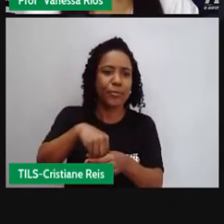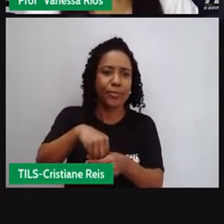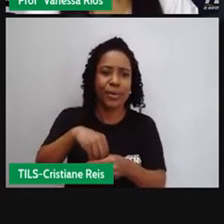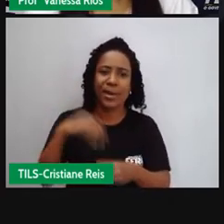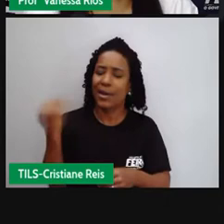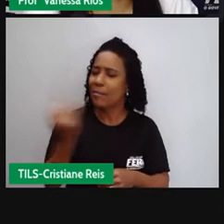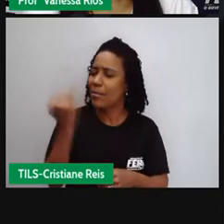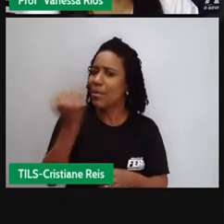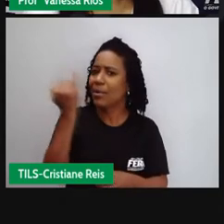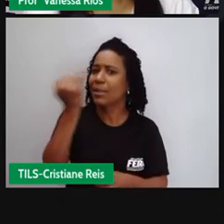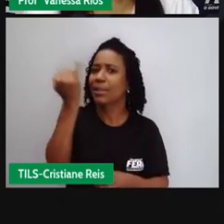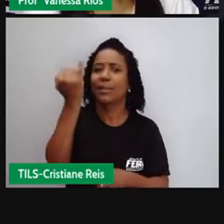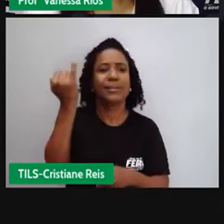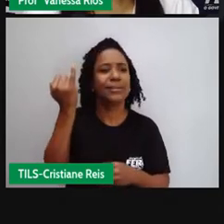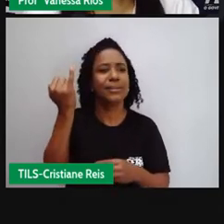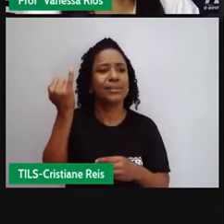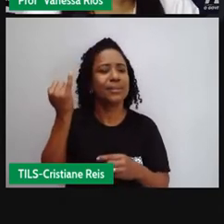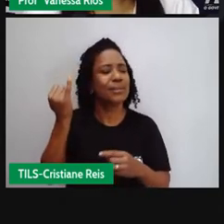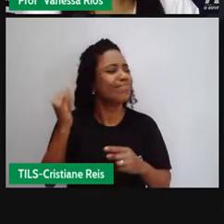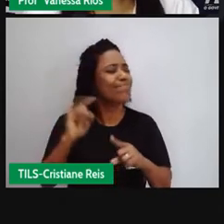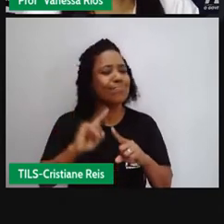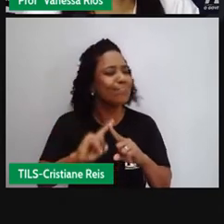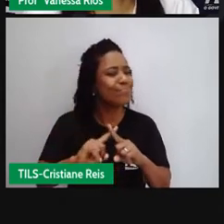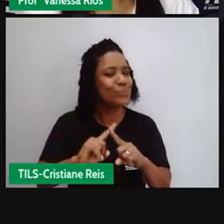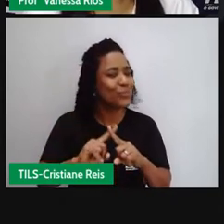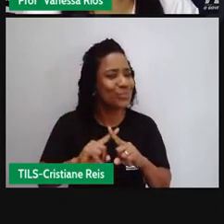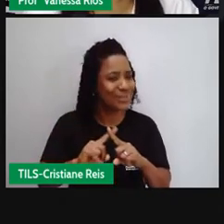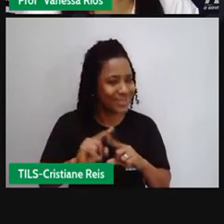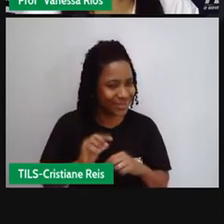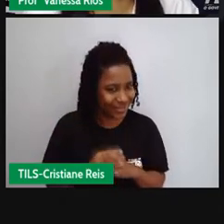também conhecido, é um dos principais